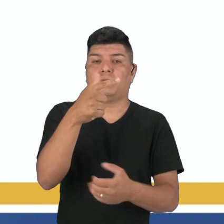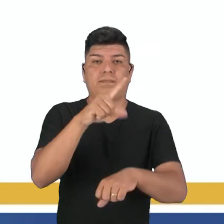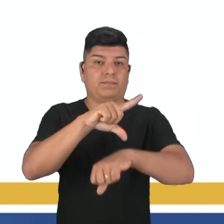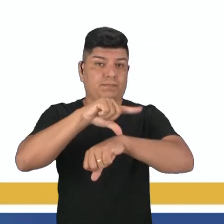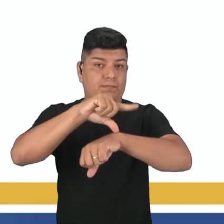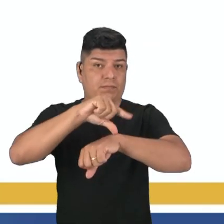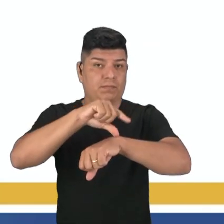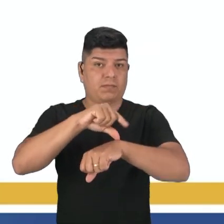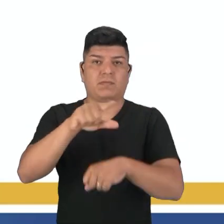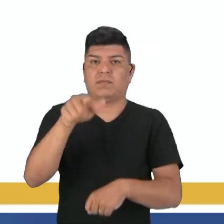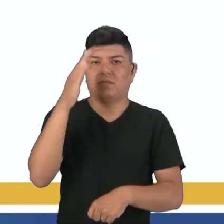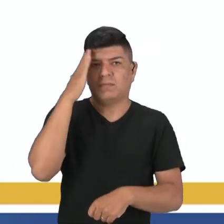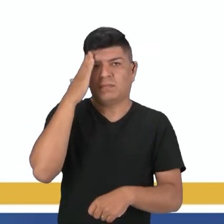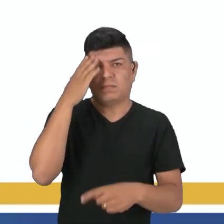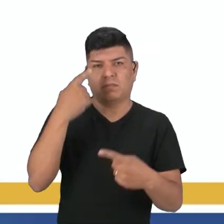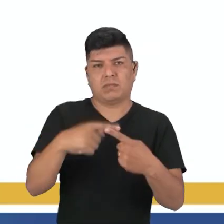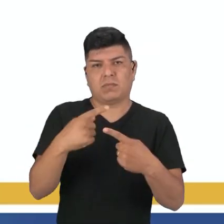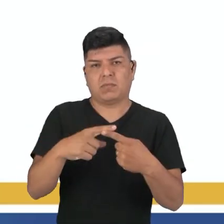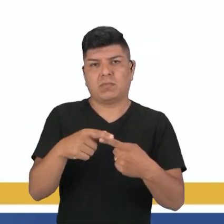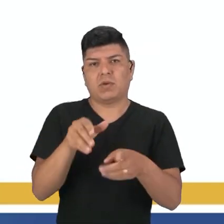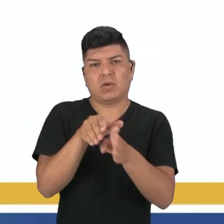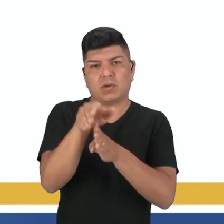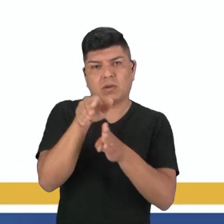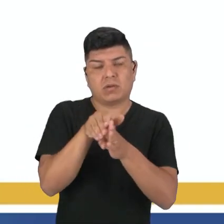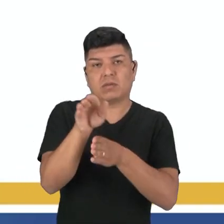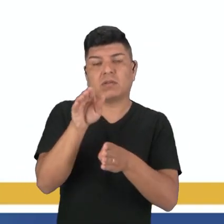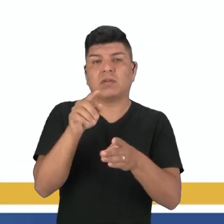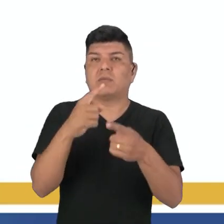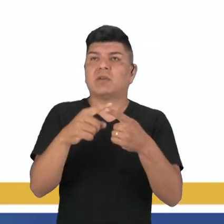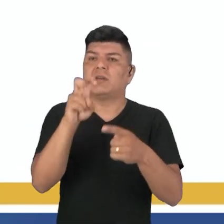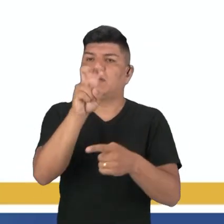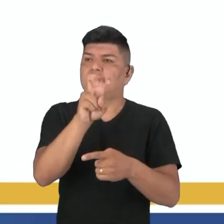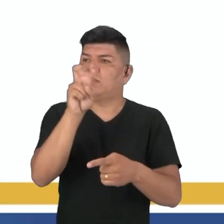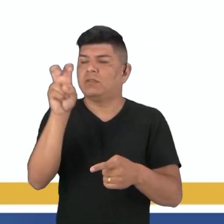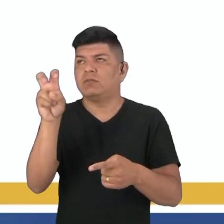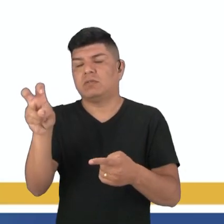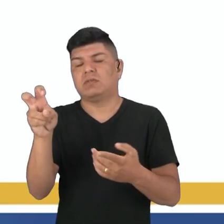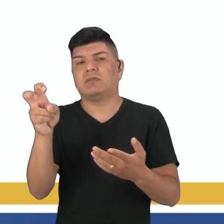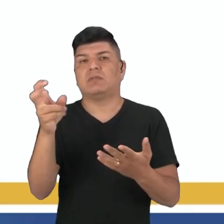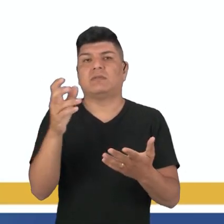que é sugerido assim? Por exemplo, por que não é de 5 em 5 horas?